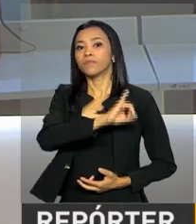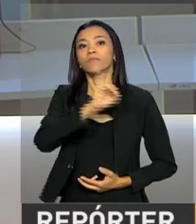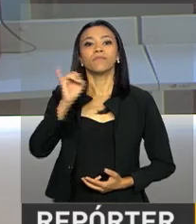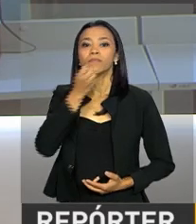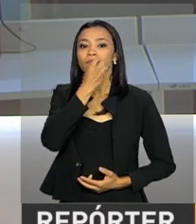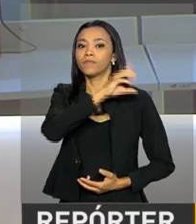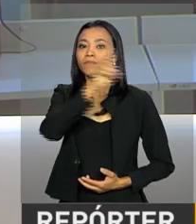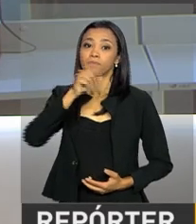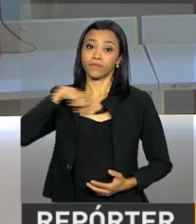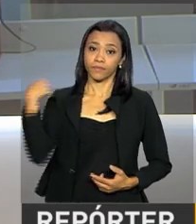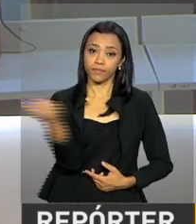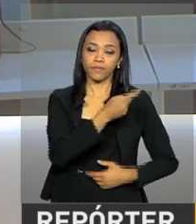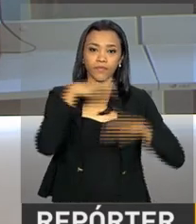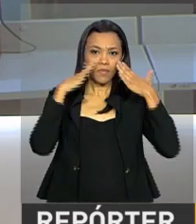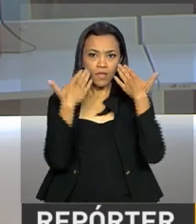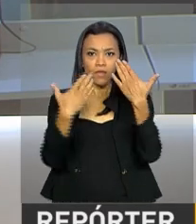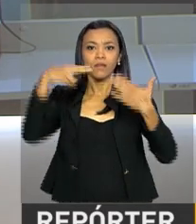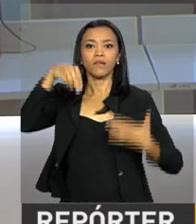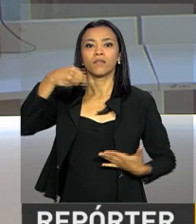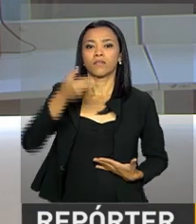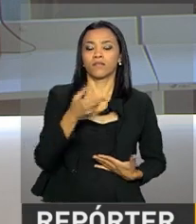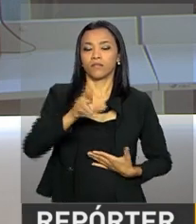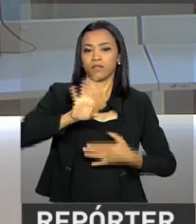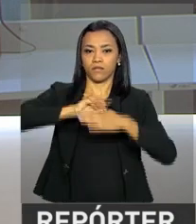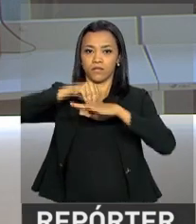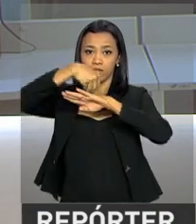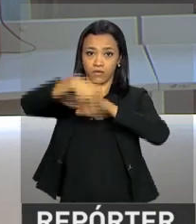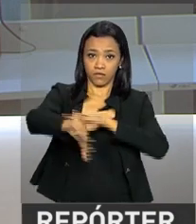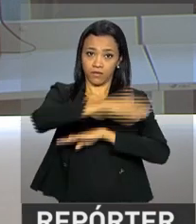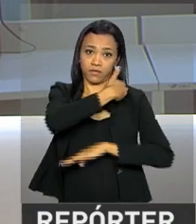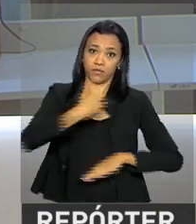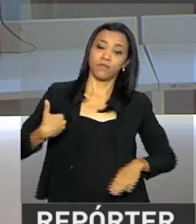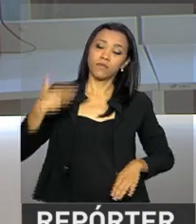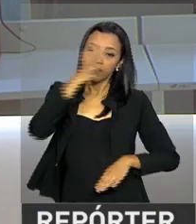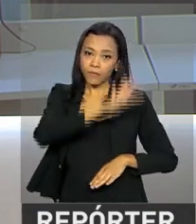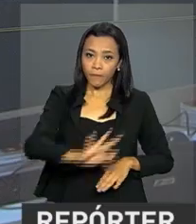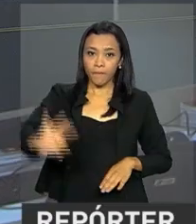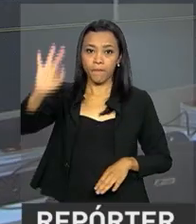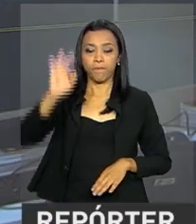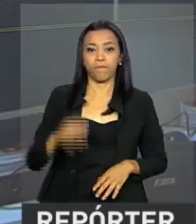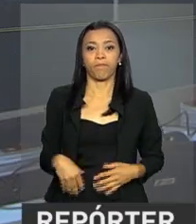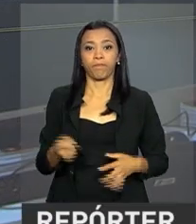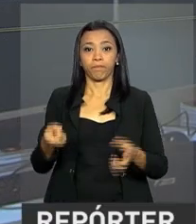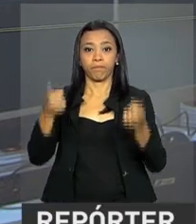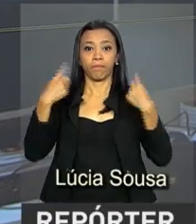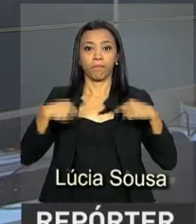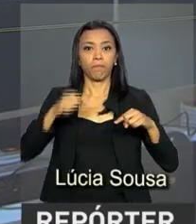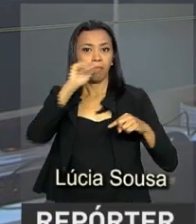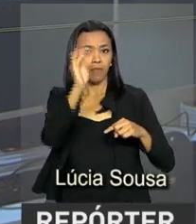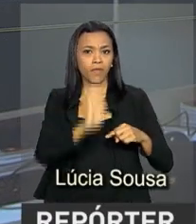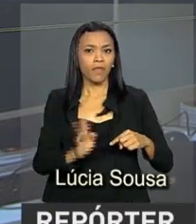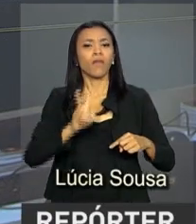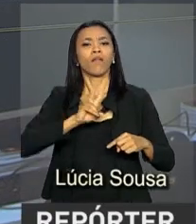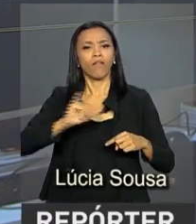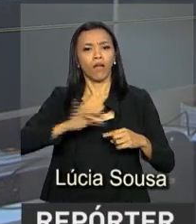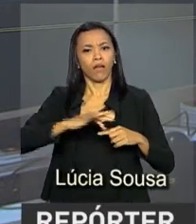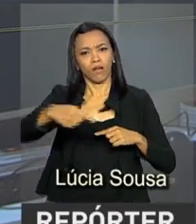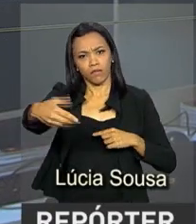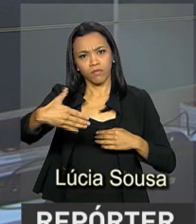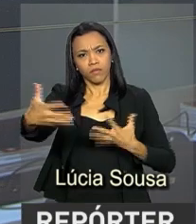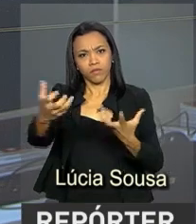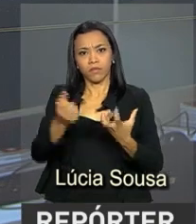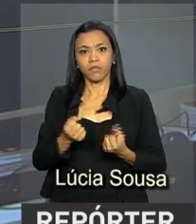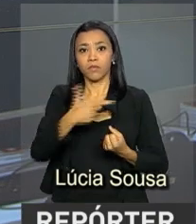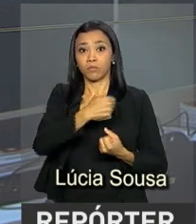Olá, bom dia. Estamos de volta com o repórter NBR e as notícias do governo federal. O Brasil vai receber em 2018